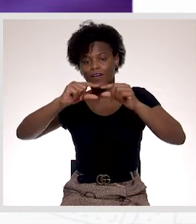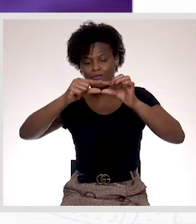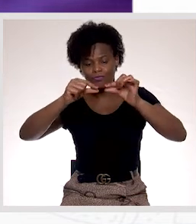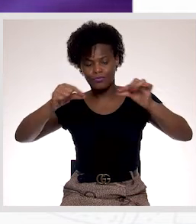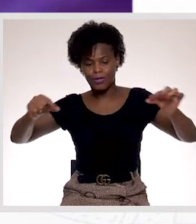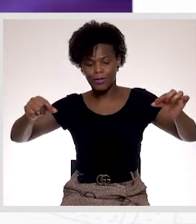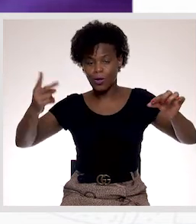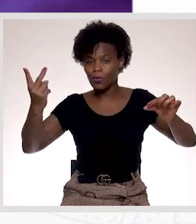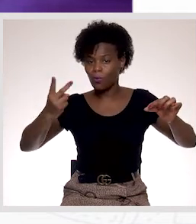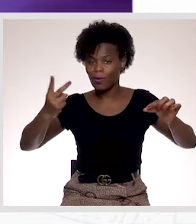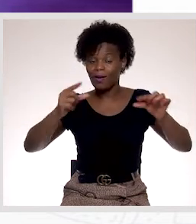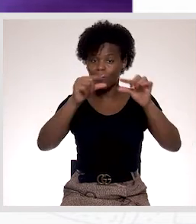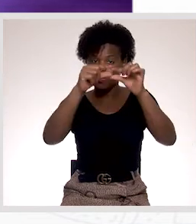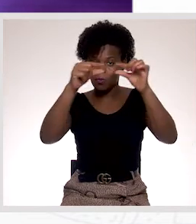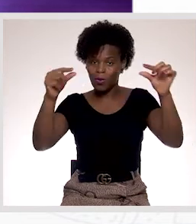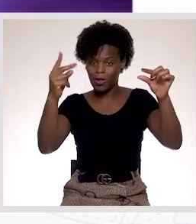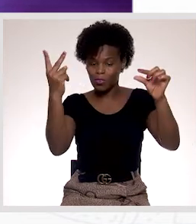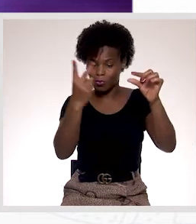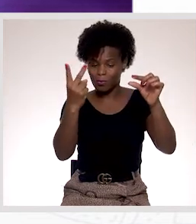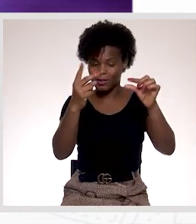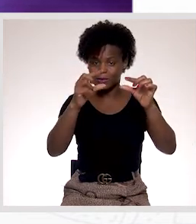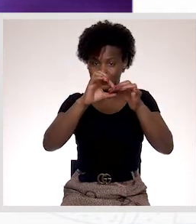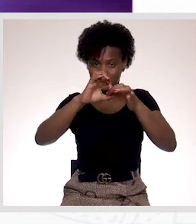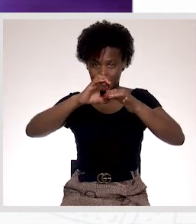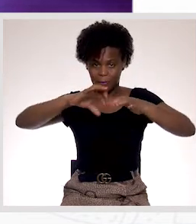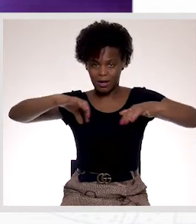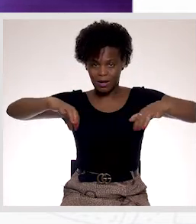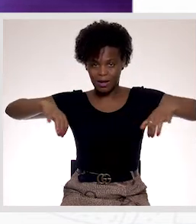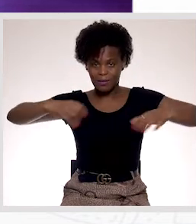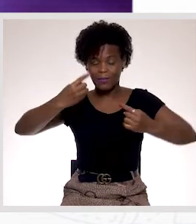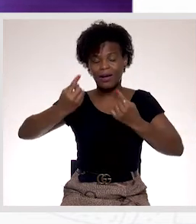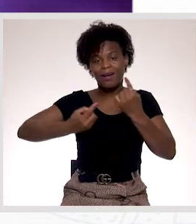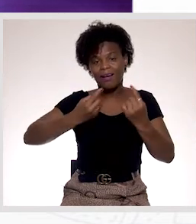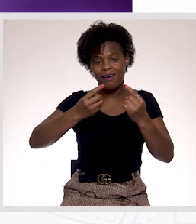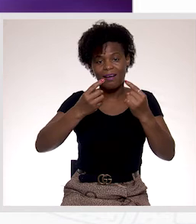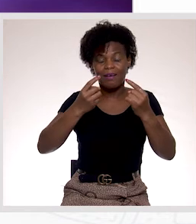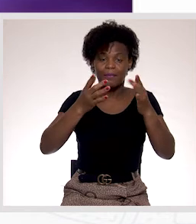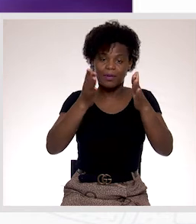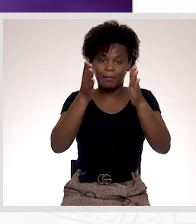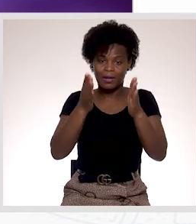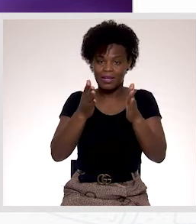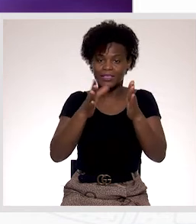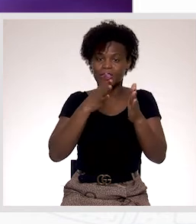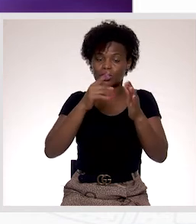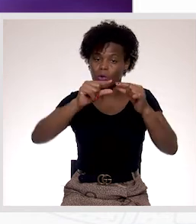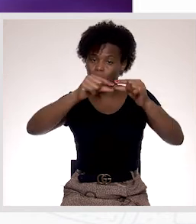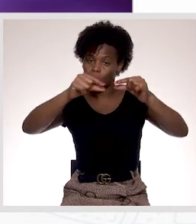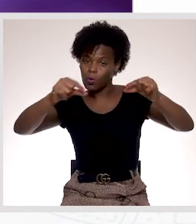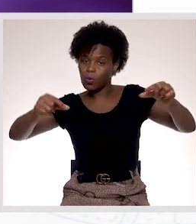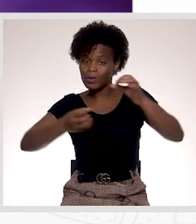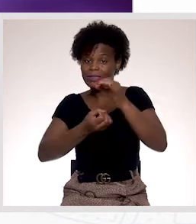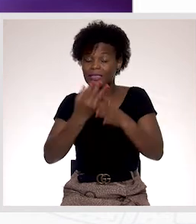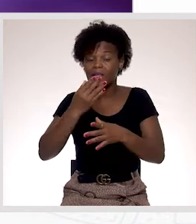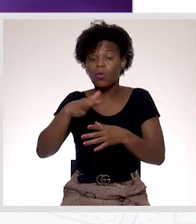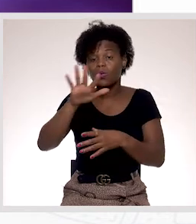A replicação começa com o DNA de cadeia dupla sendo separado e cada cadeia original, chamado cordão progenitor,